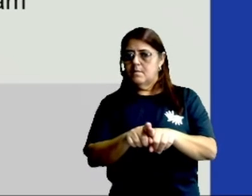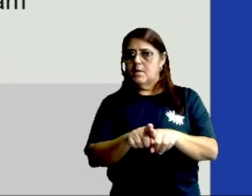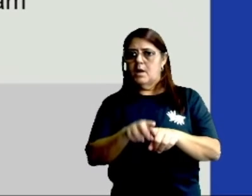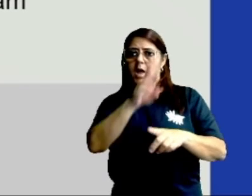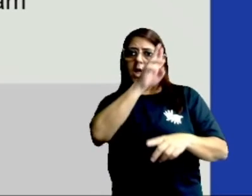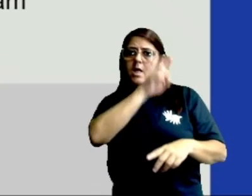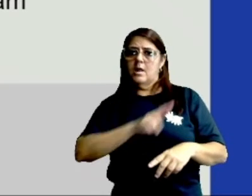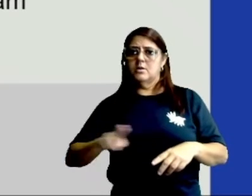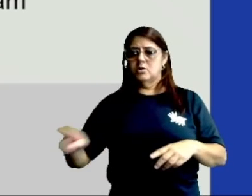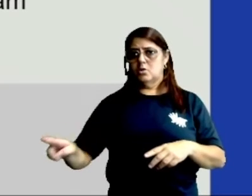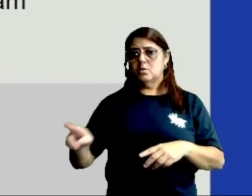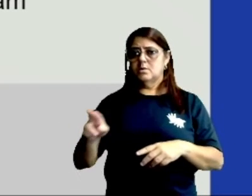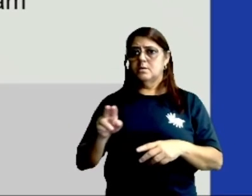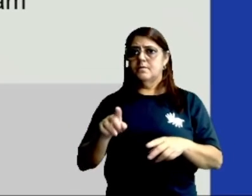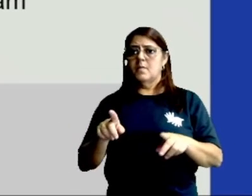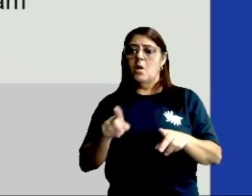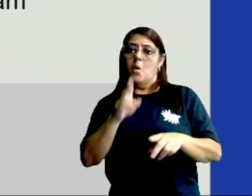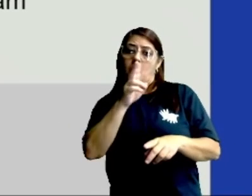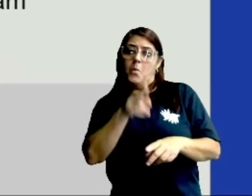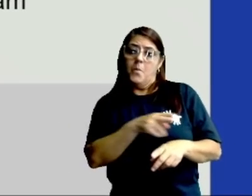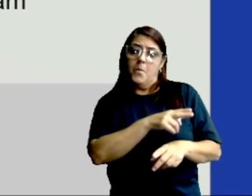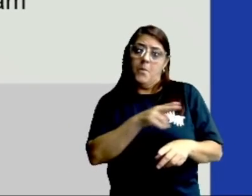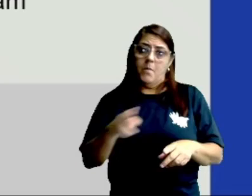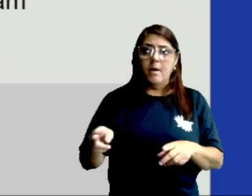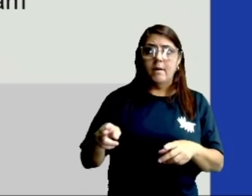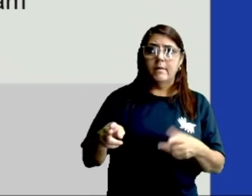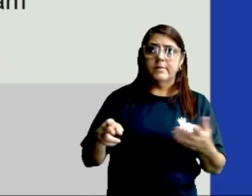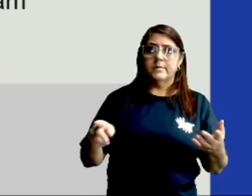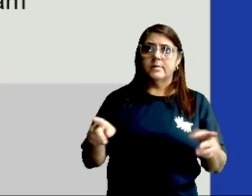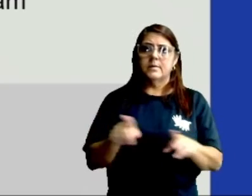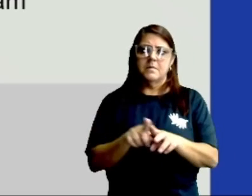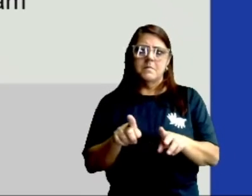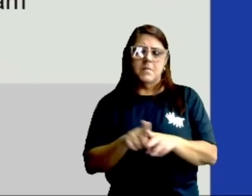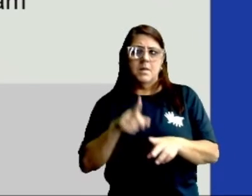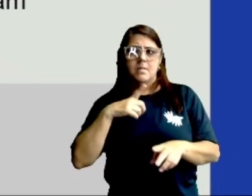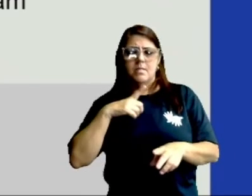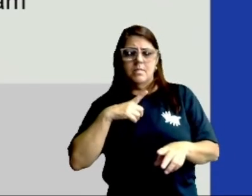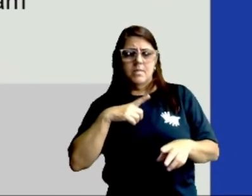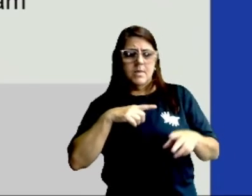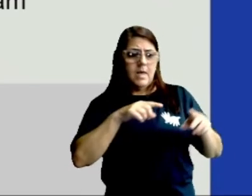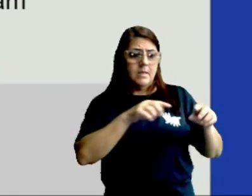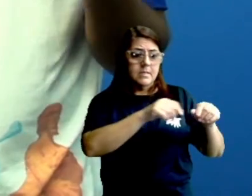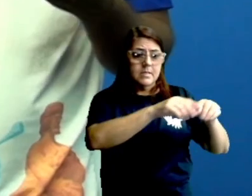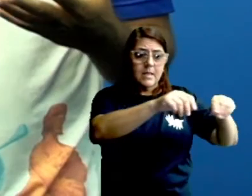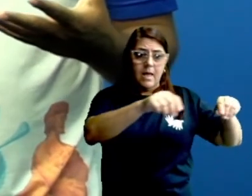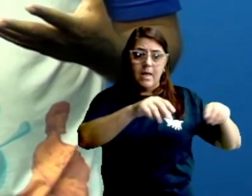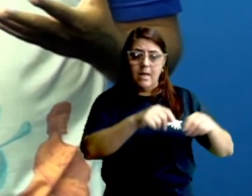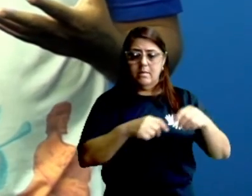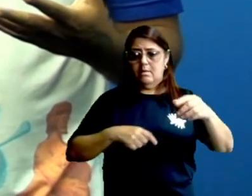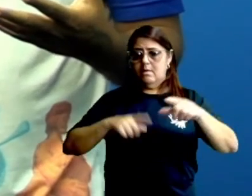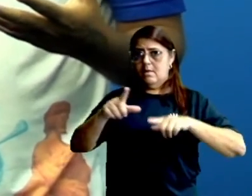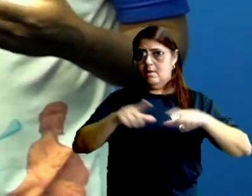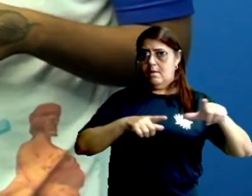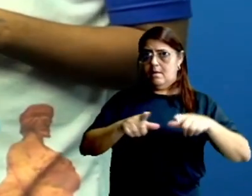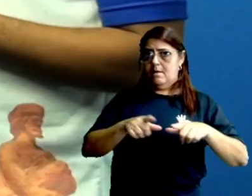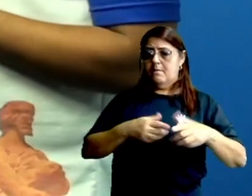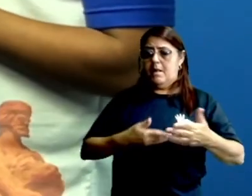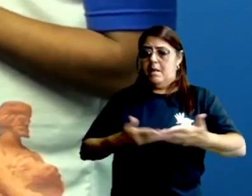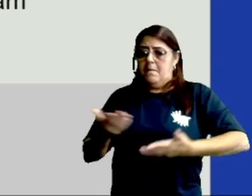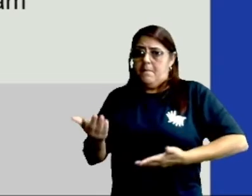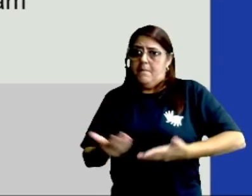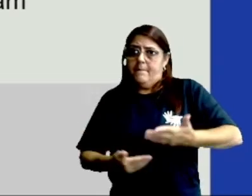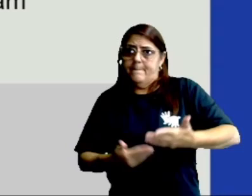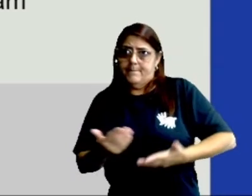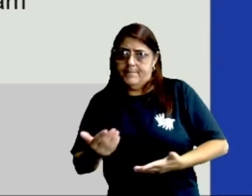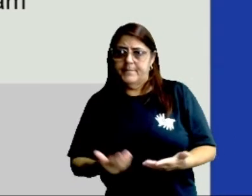e sacerdotes e eles eram eles tinham prestígio grande eles possuíam muitas terras que tinham várias pessoas que trabalhavam para eles